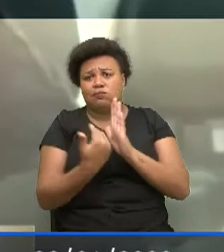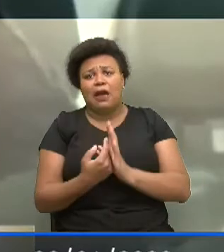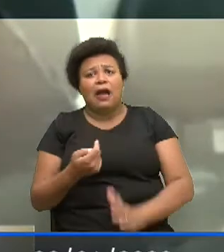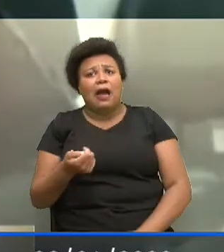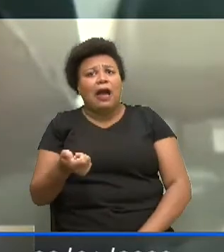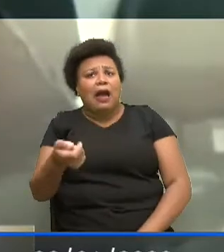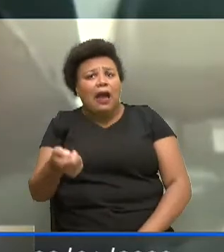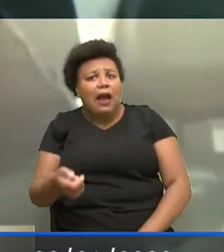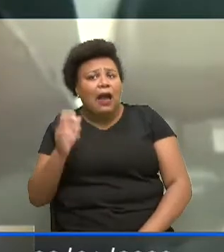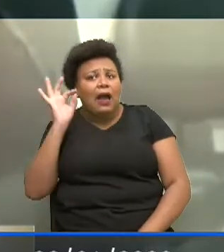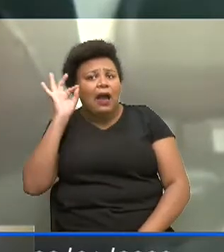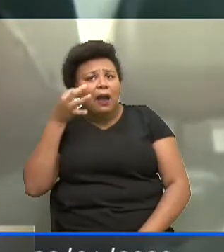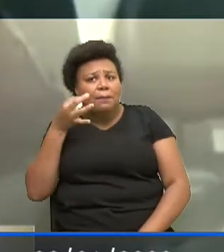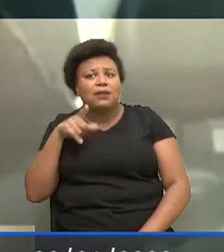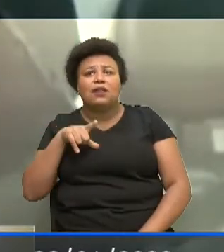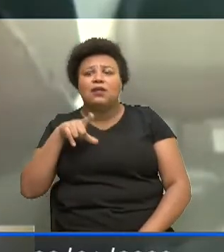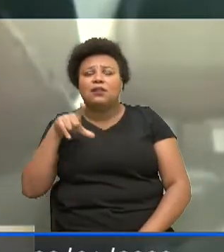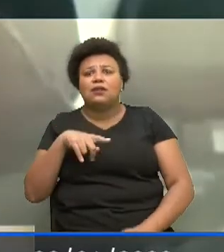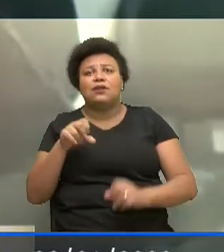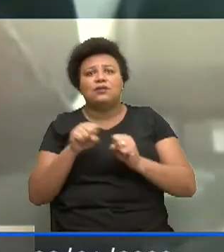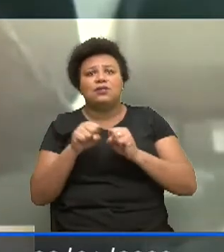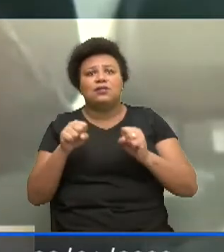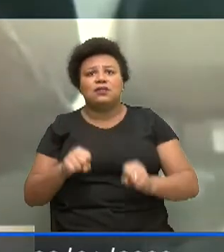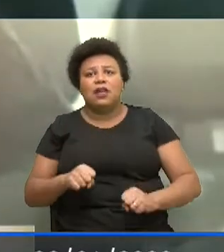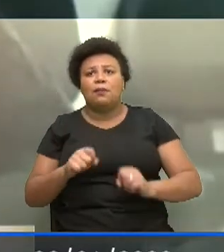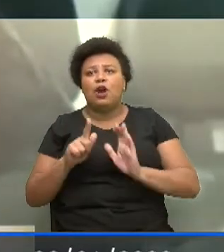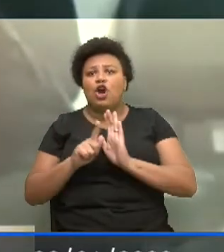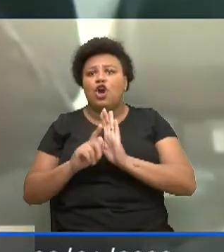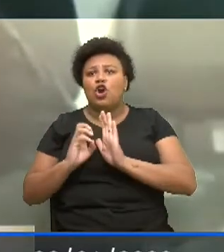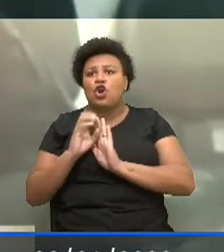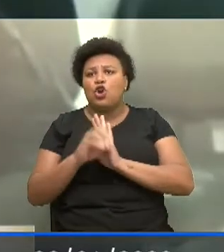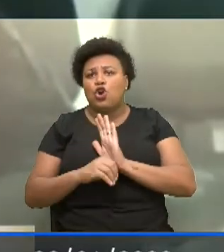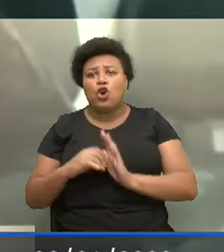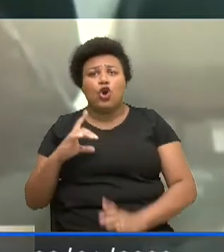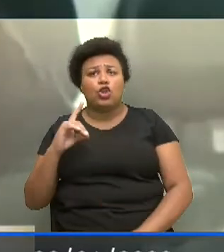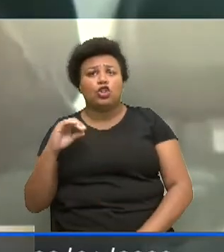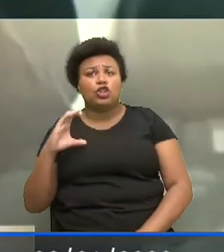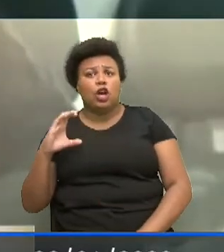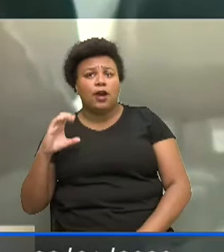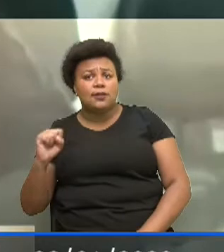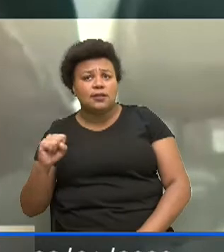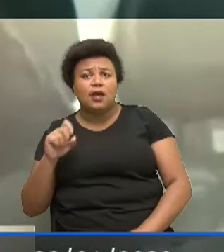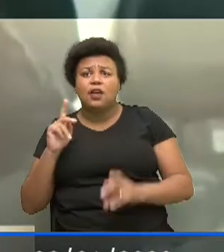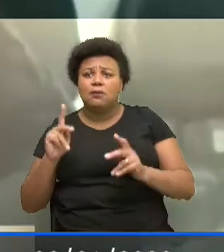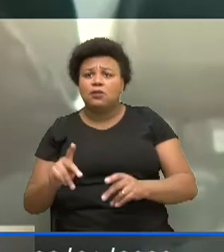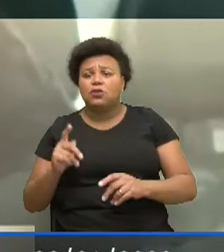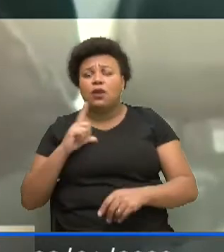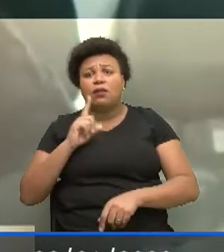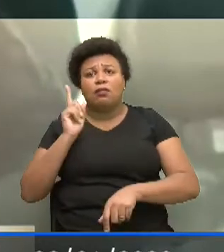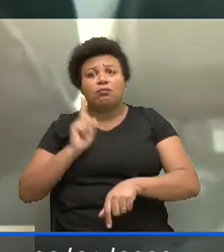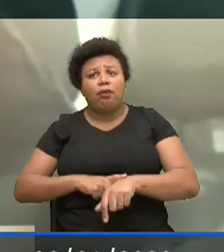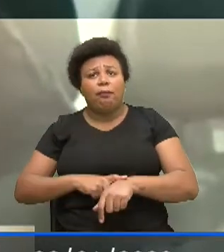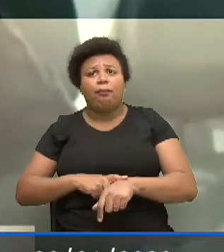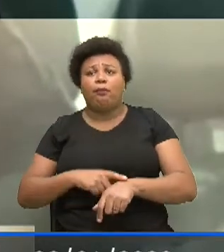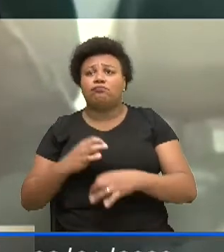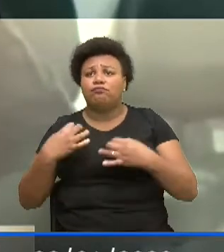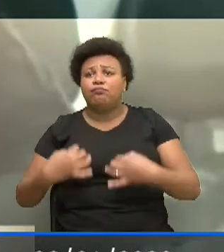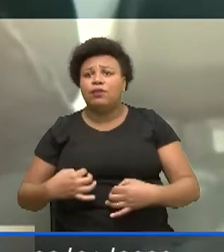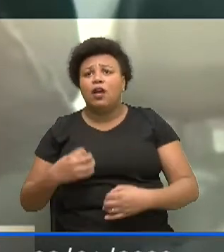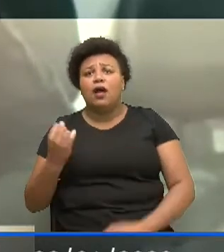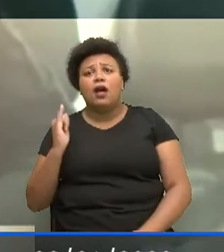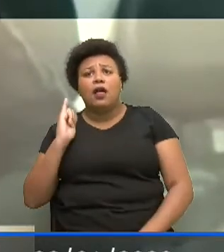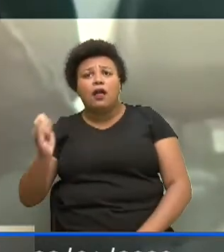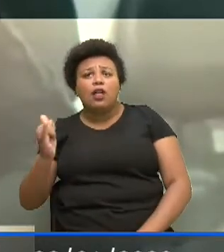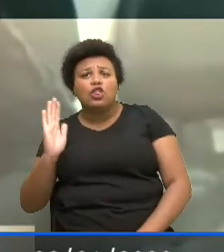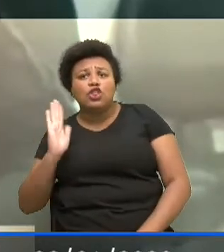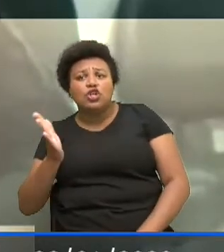rápidas, né, através do sistema do Google Docs, né, que as pessoas podem acessar e que tem em tempo real a notificação